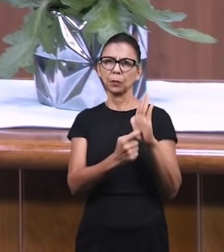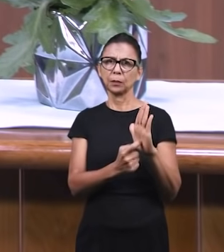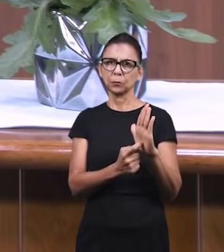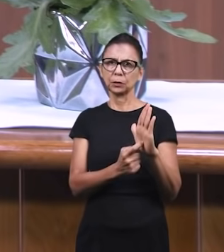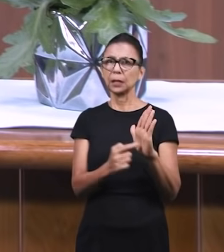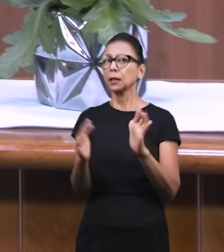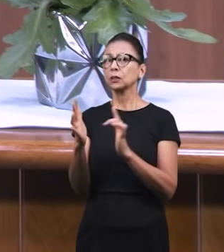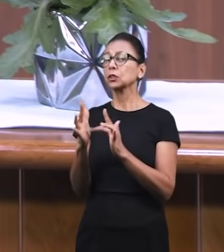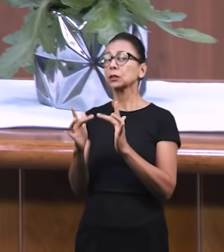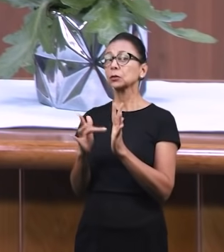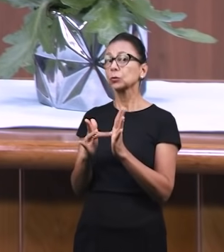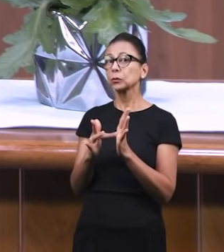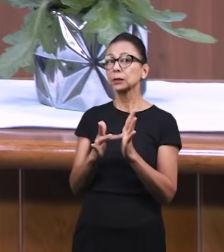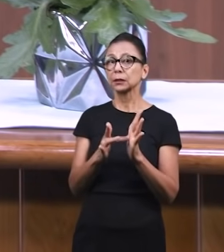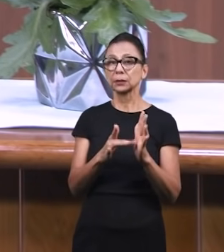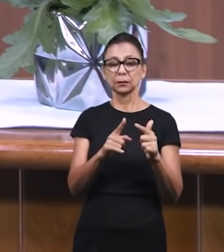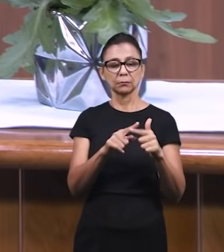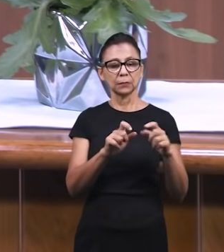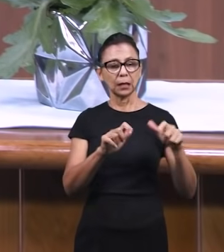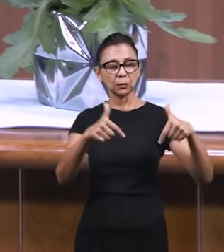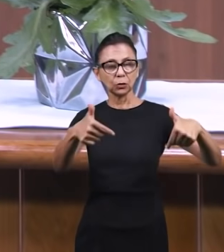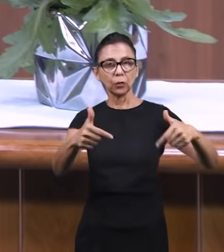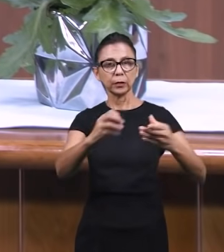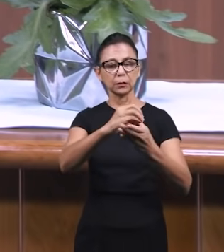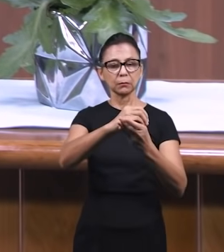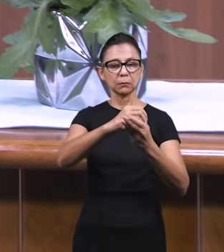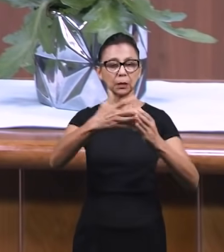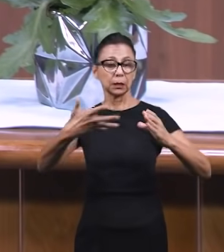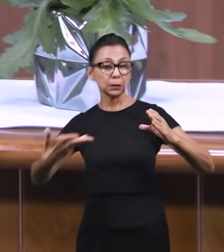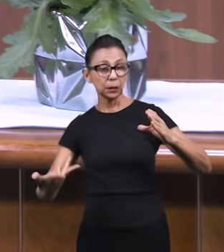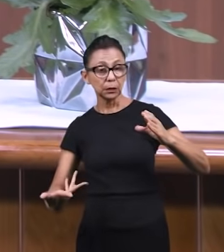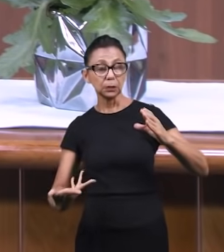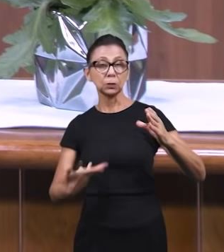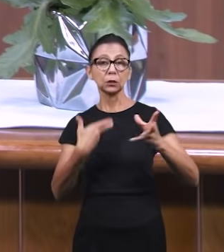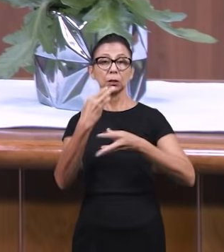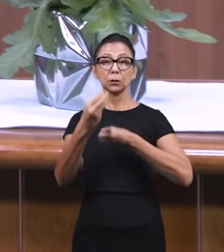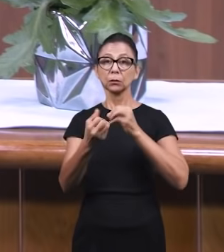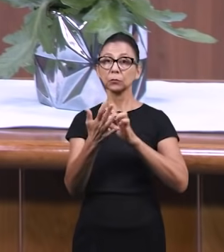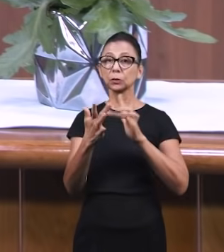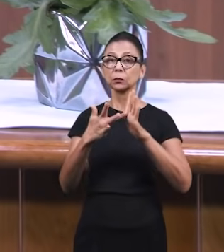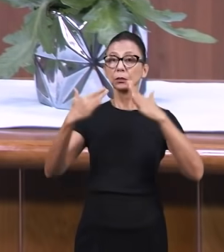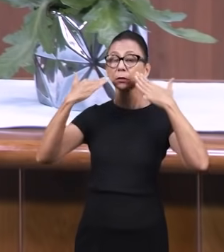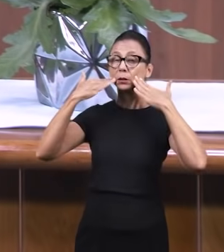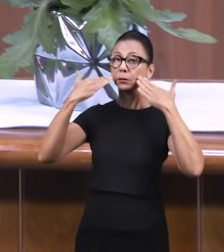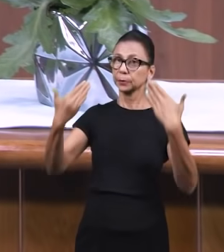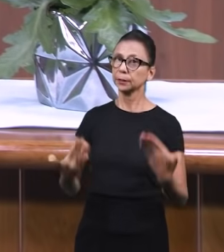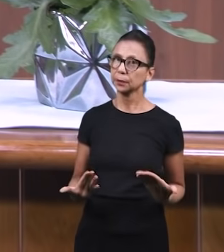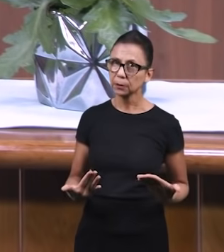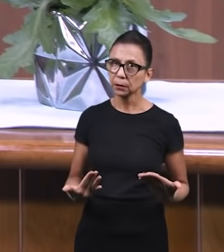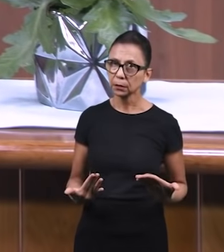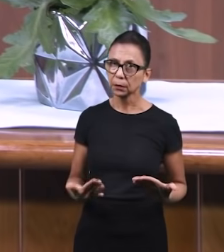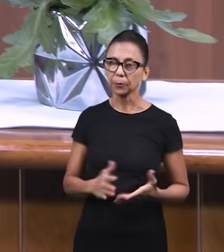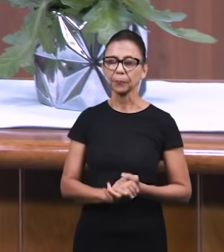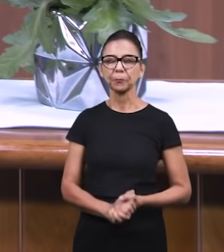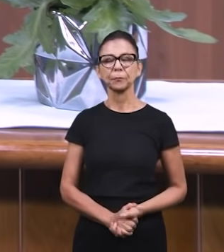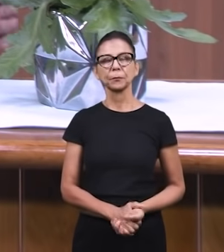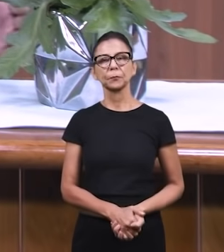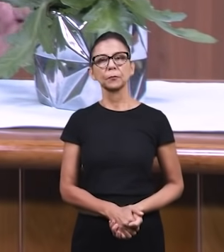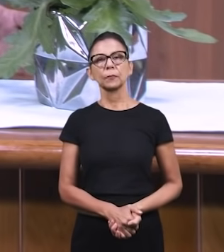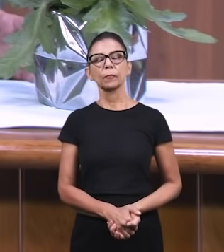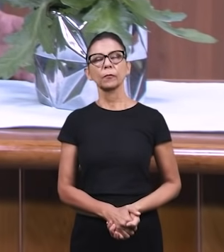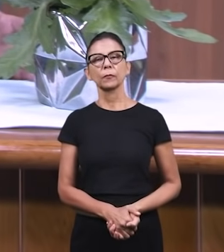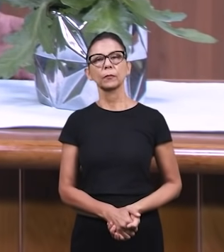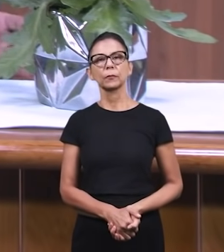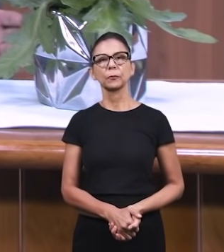quais são as suas características, como ele se apresenta. E o número 4 para a igreja, para a obra